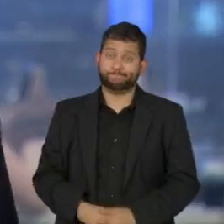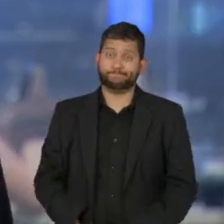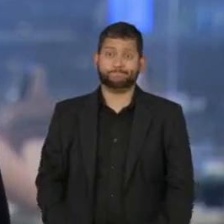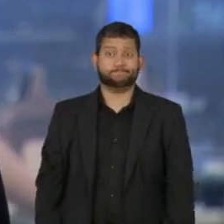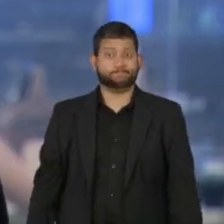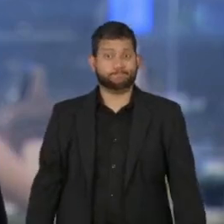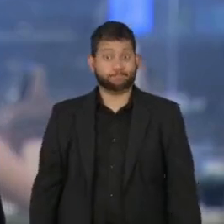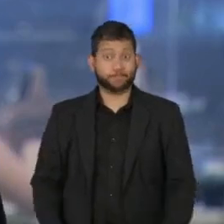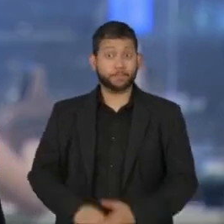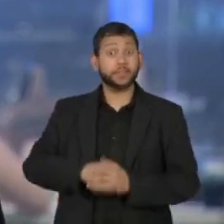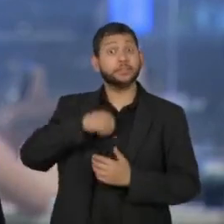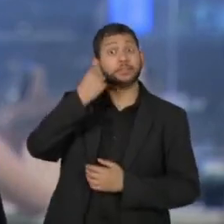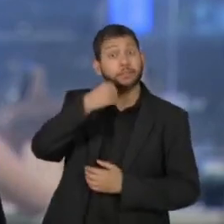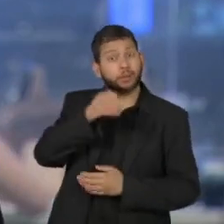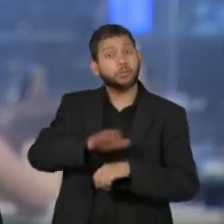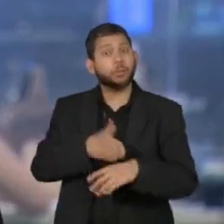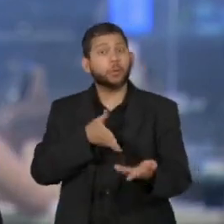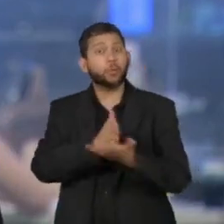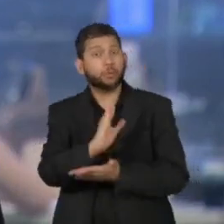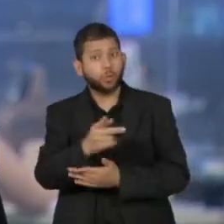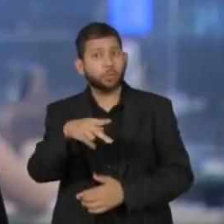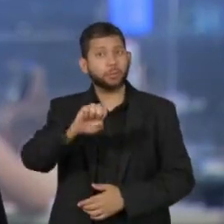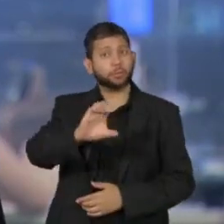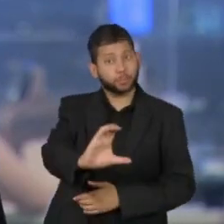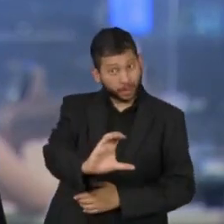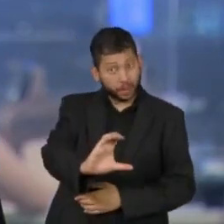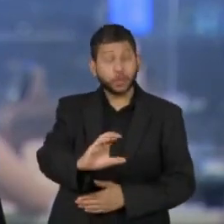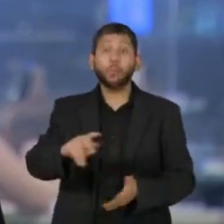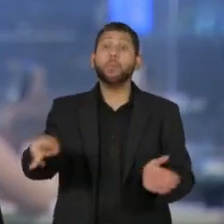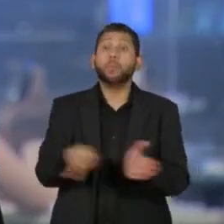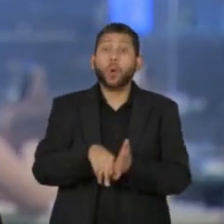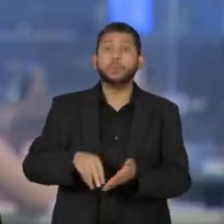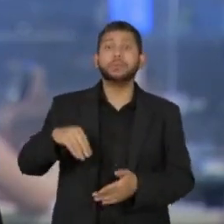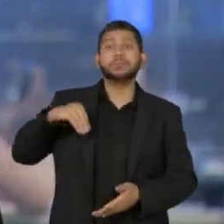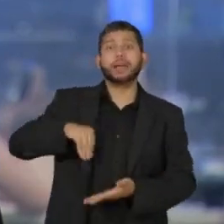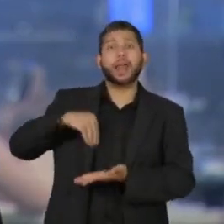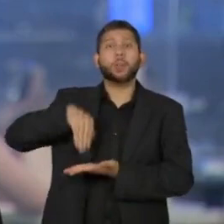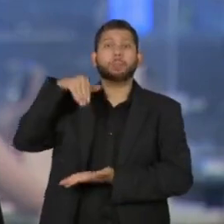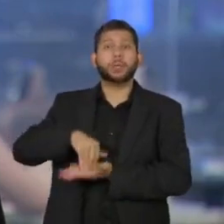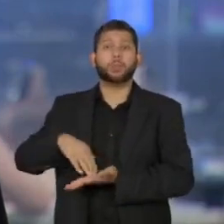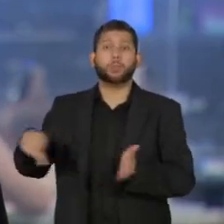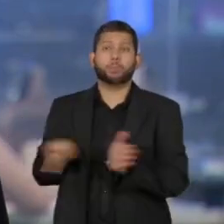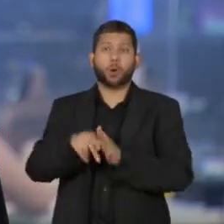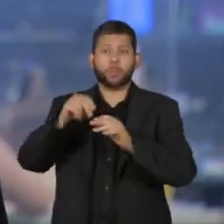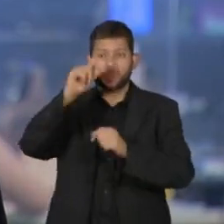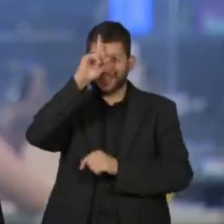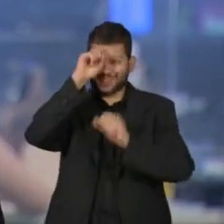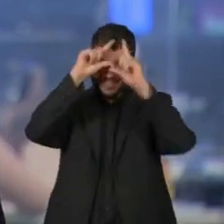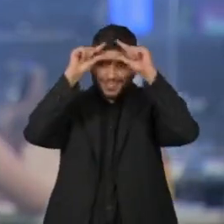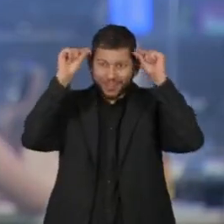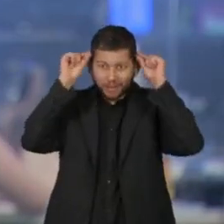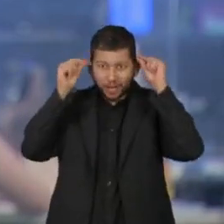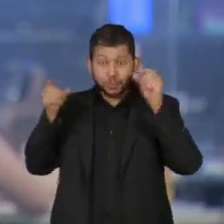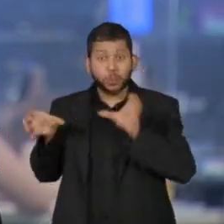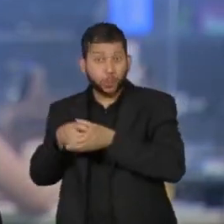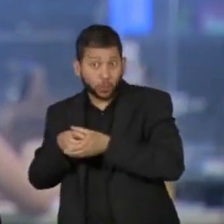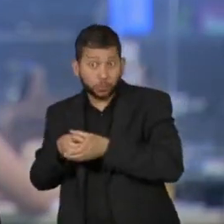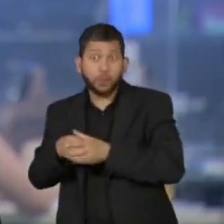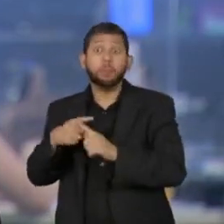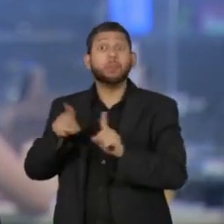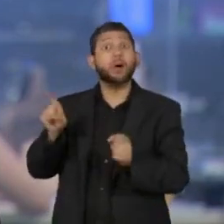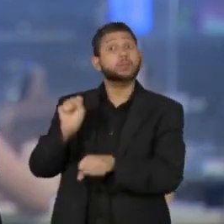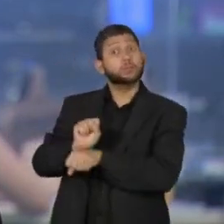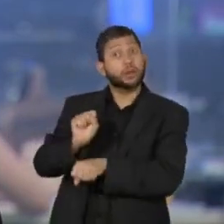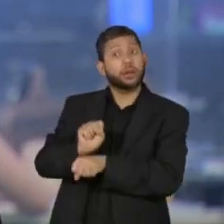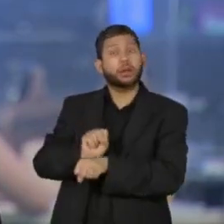já o Senado aprovou a PEC que viabiliza o piso salarial das equipes de enfermagem a proposta aguarda apenas a